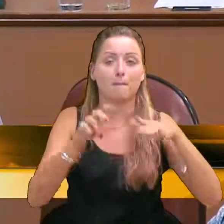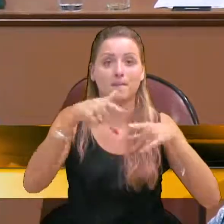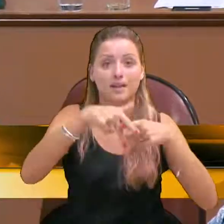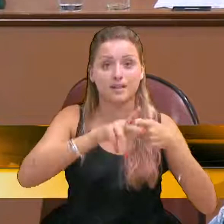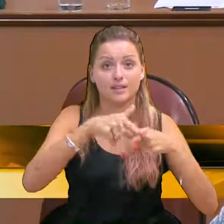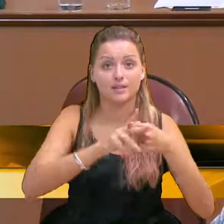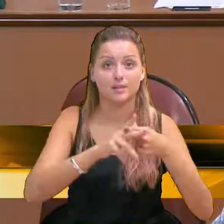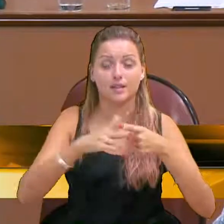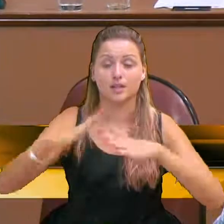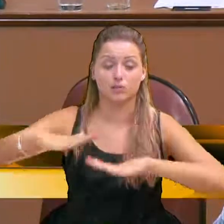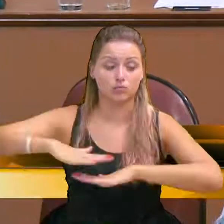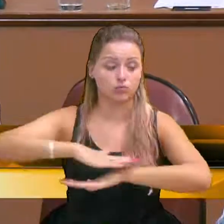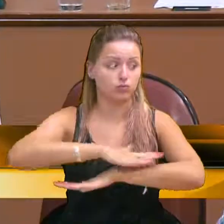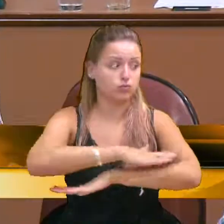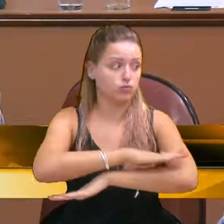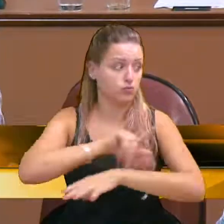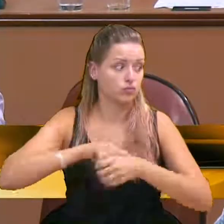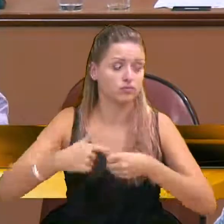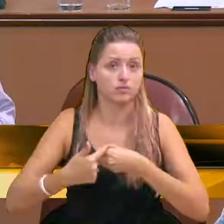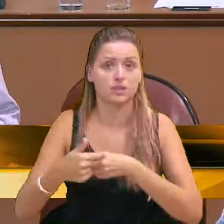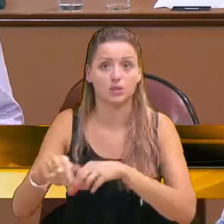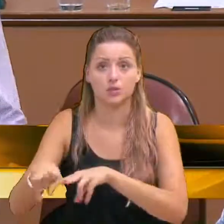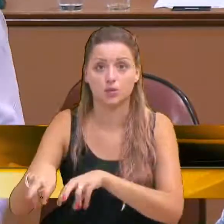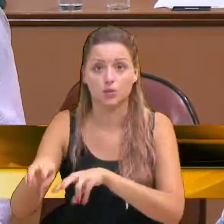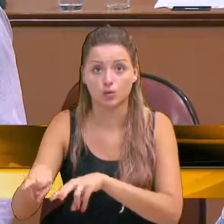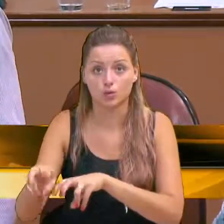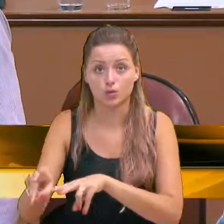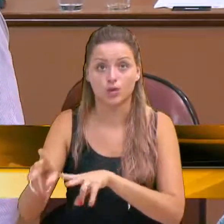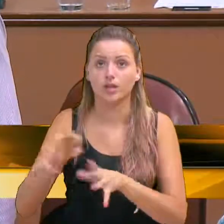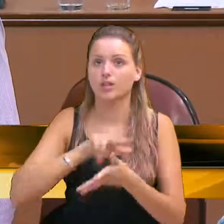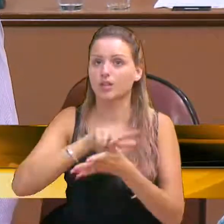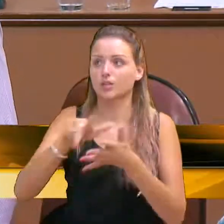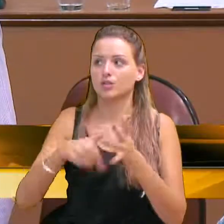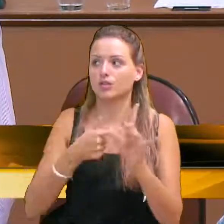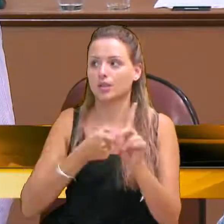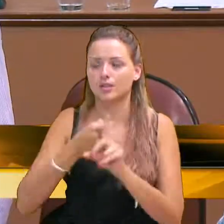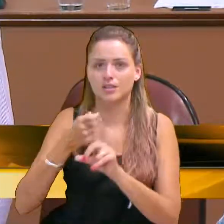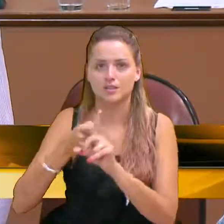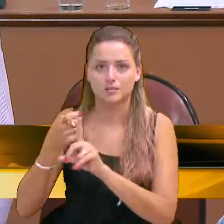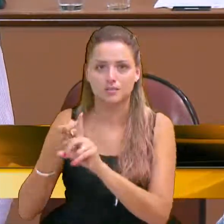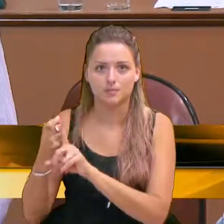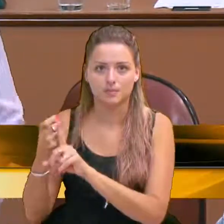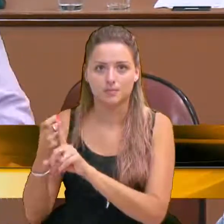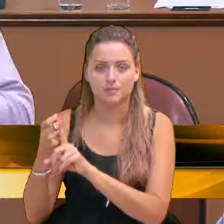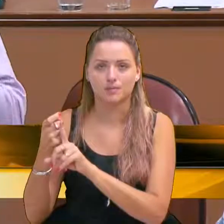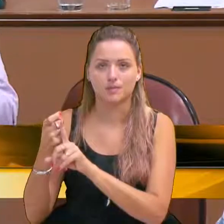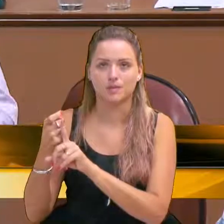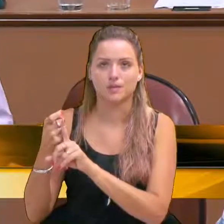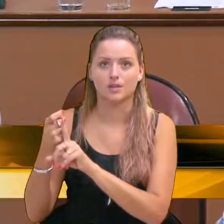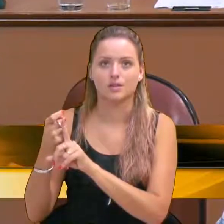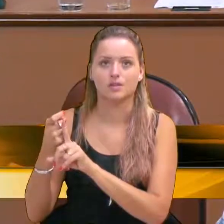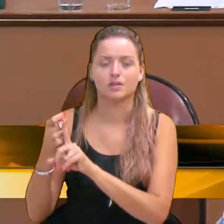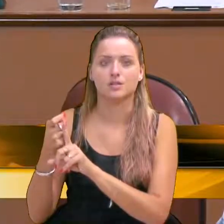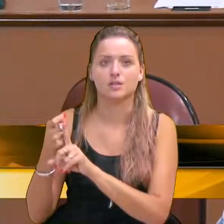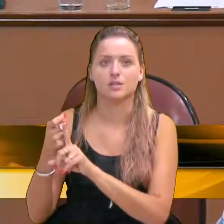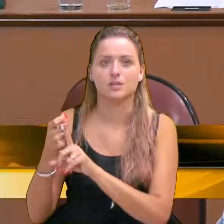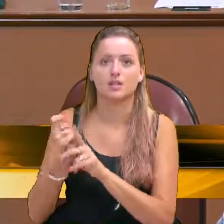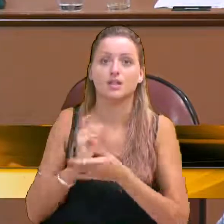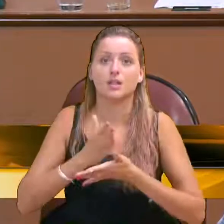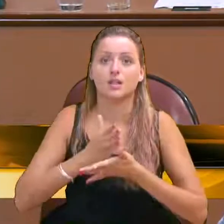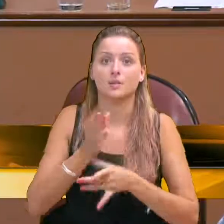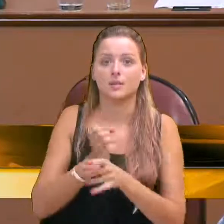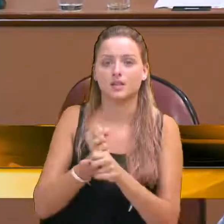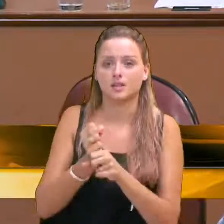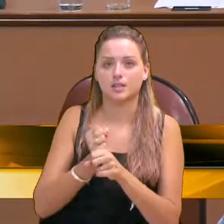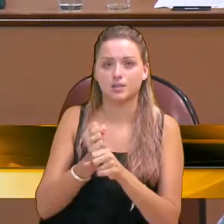de interior, eventos em vários meses do município. E vê, no meio do ano, novembro,